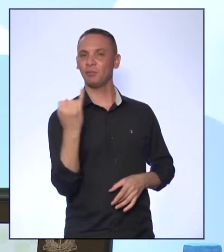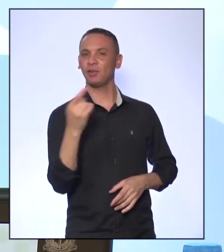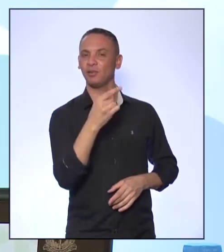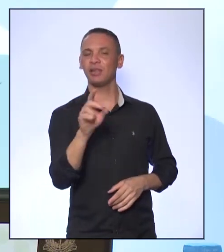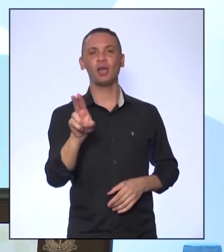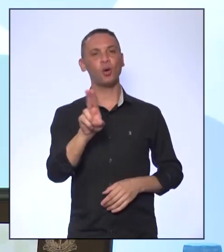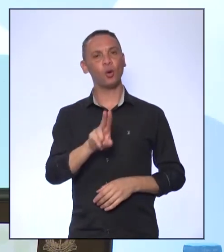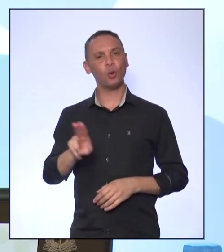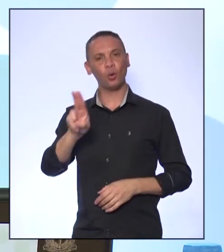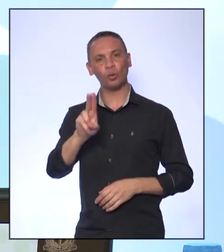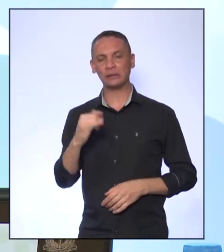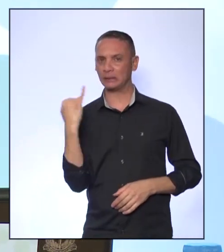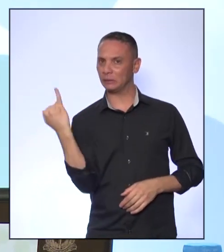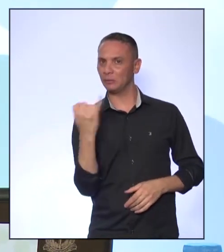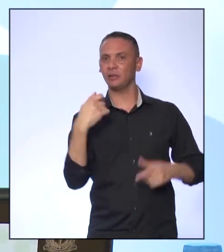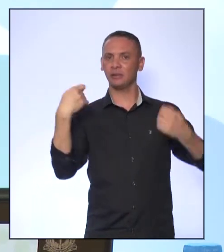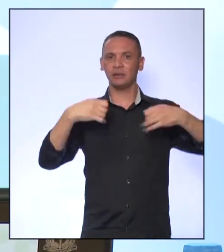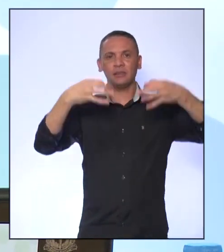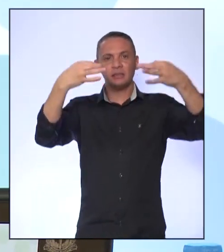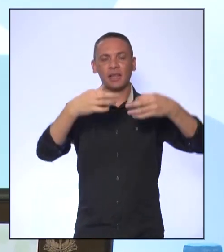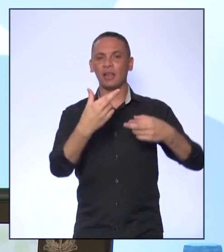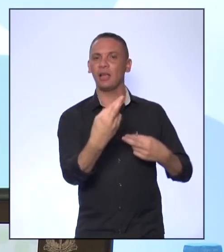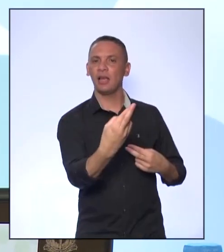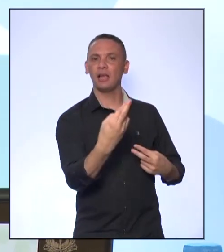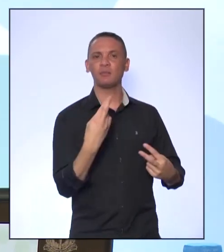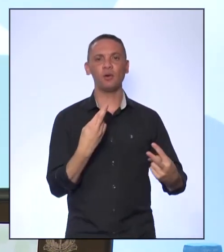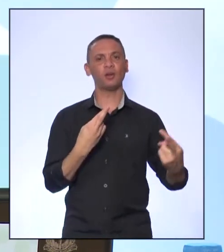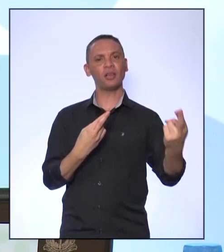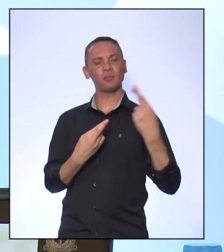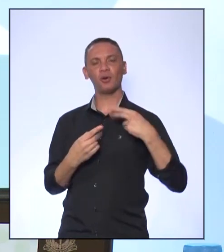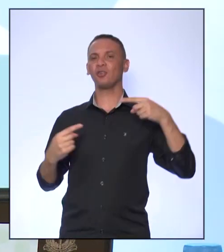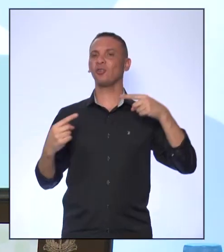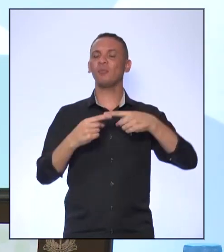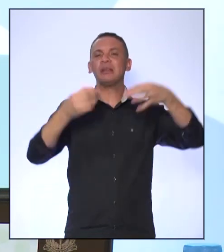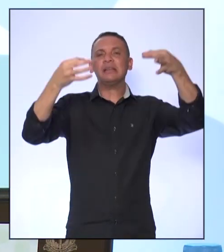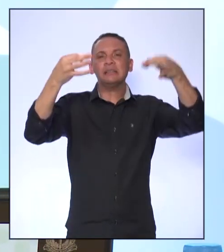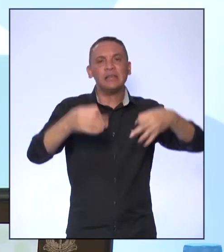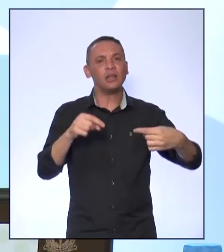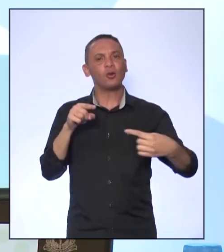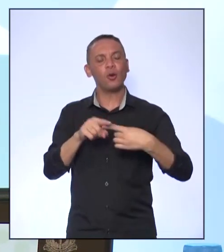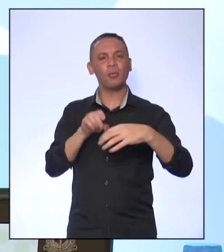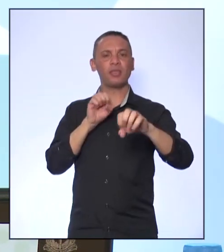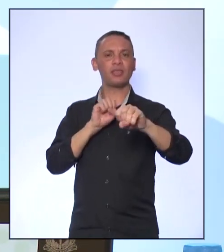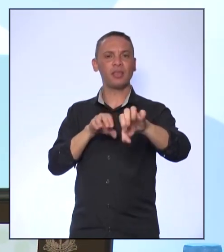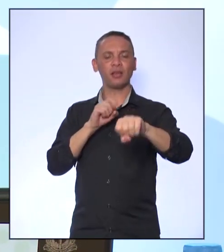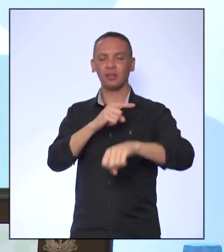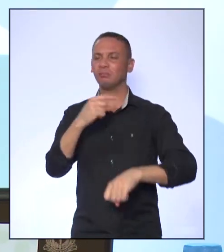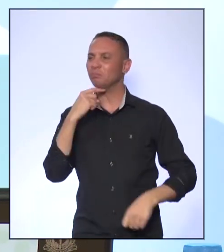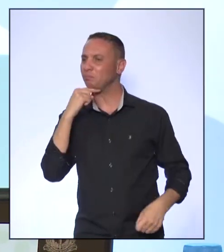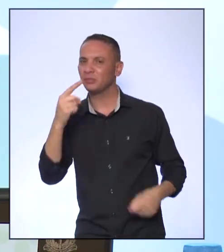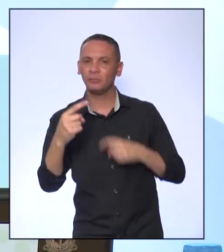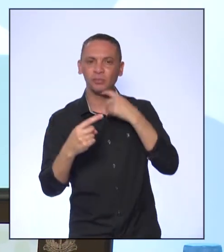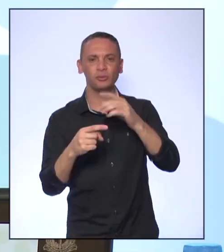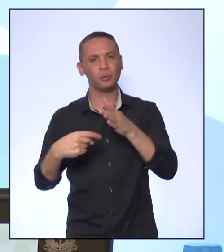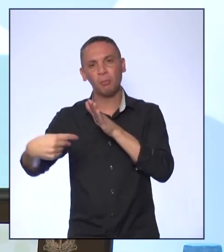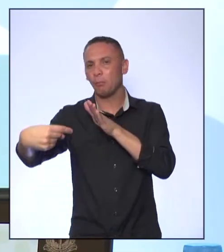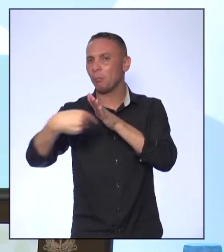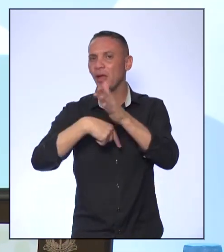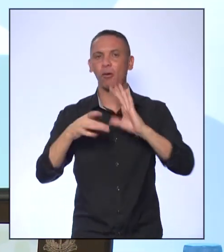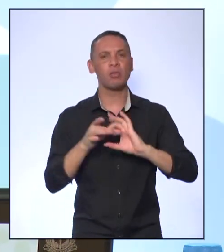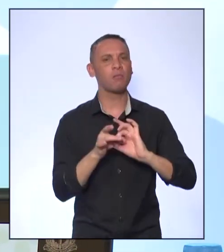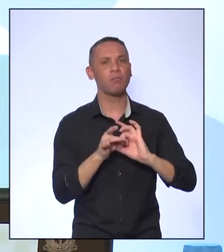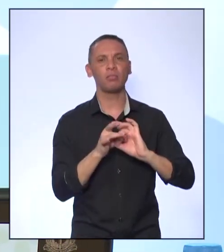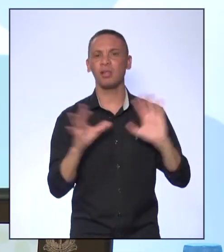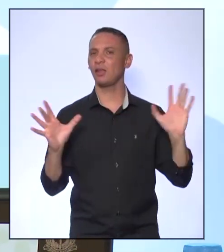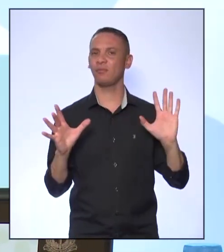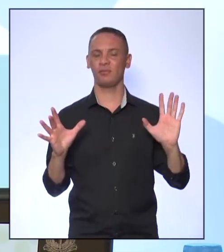use com consciência. Coloque realmente o que é pertinente à aula, divida aqui com a gente as suas dúvidas e o que você já sabe. Muitas vezes o